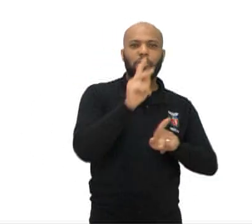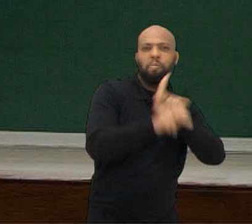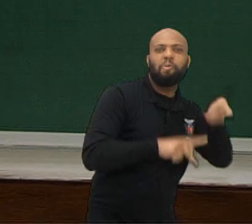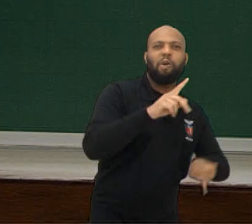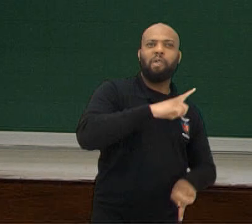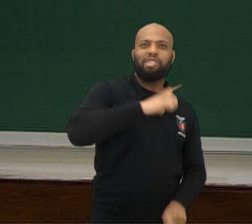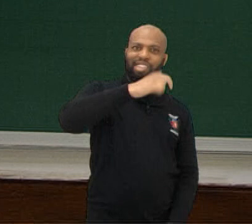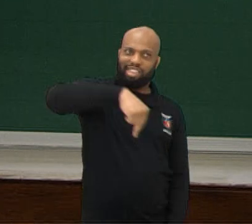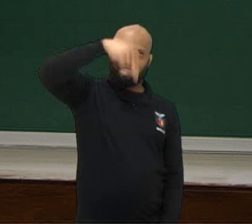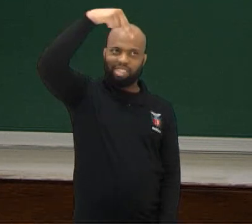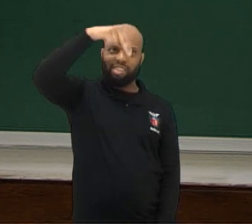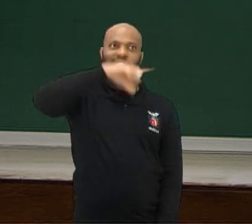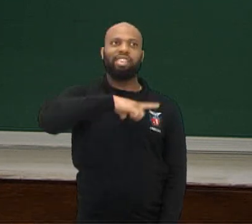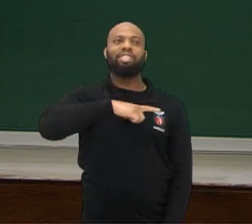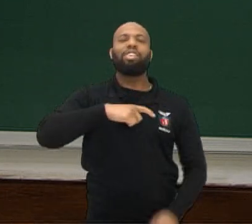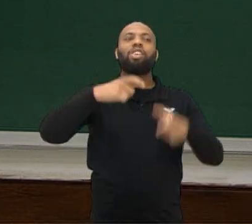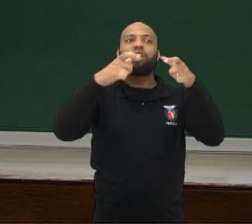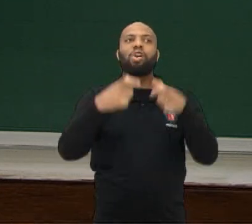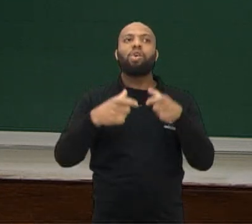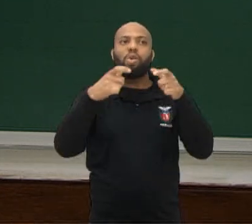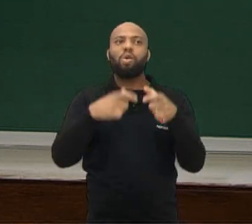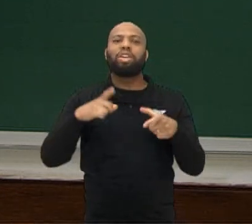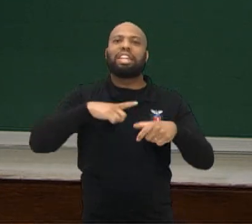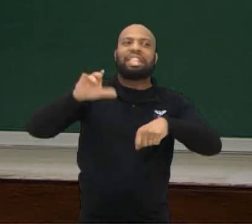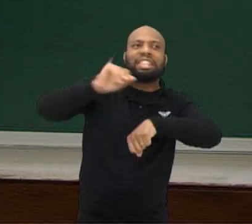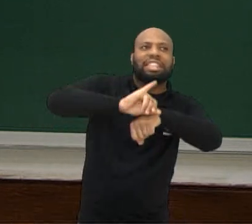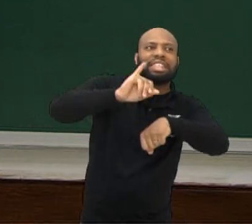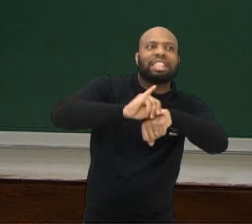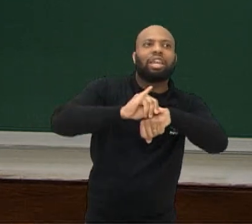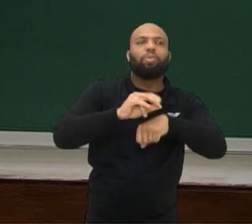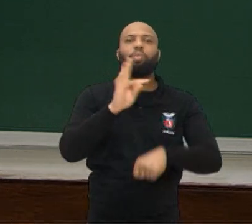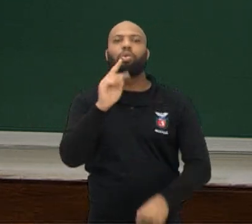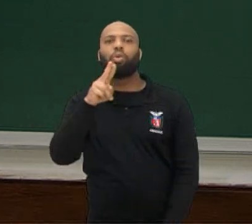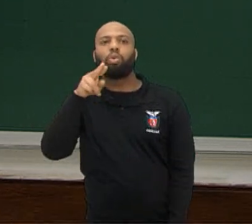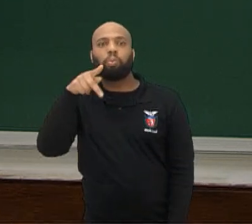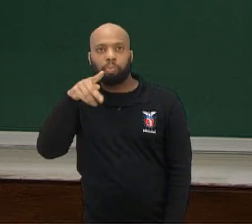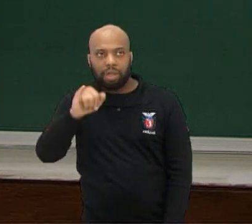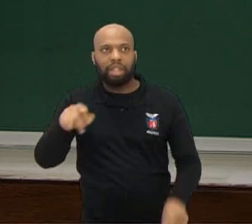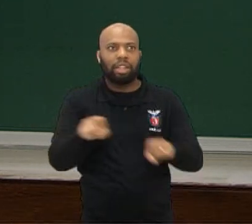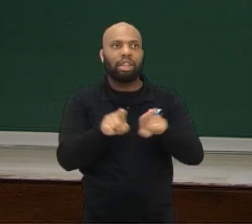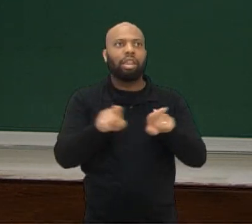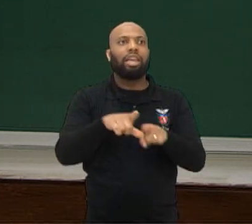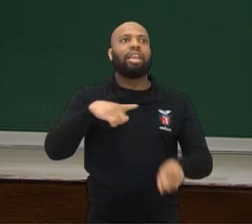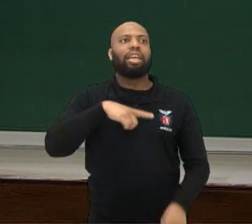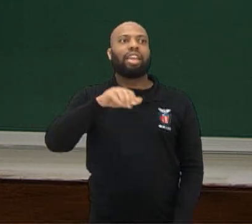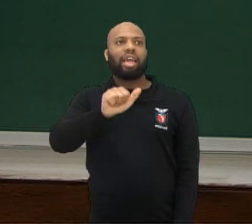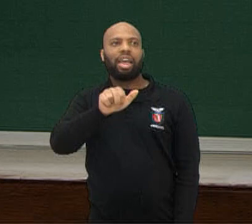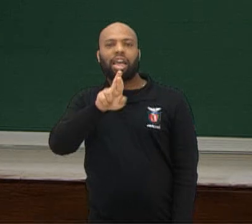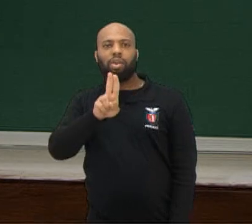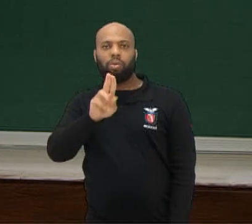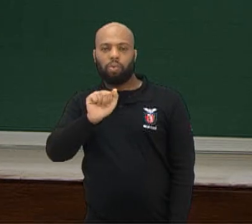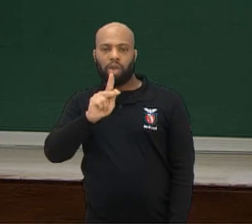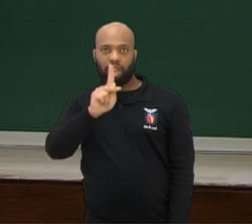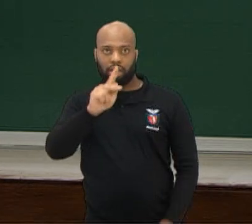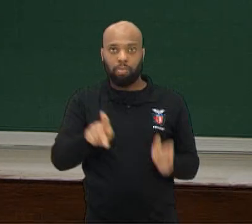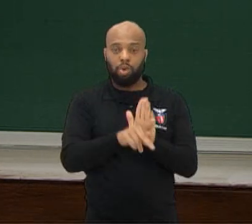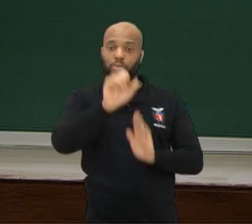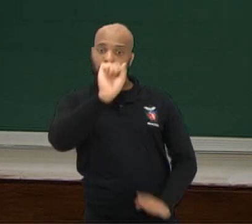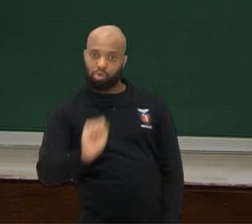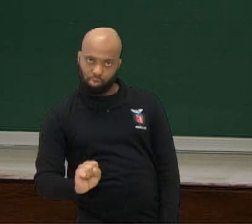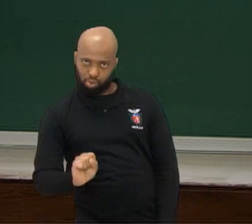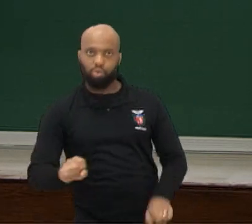Tupi-Guarani, esta na porção aqui mais central, Aruaque nós vamos ter aqui mais ao sul, oeste e norte da